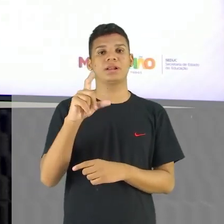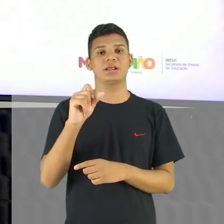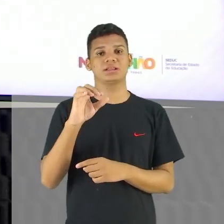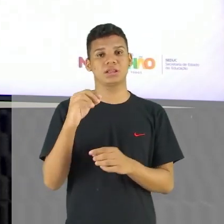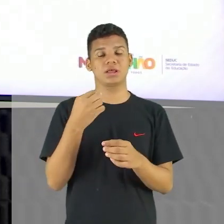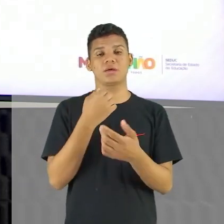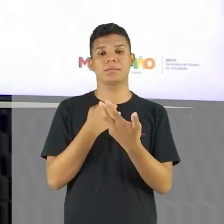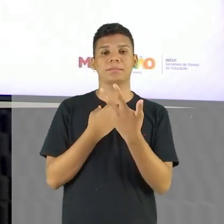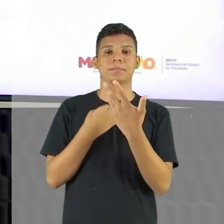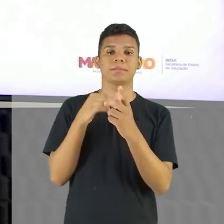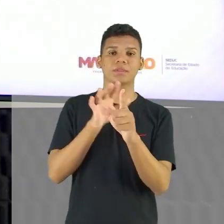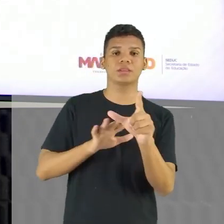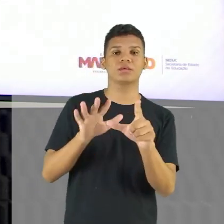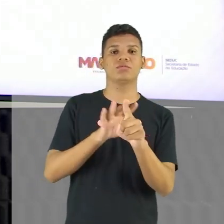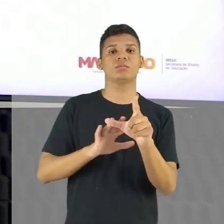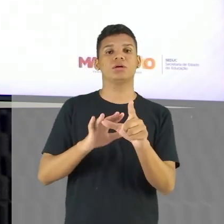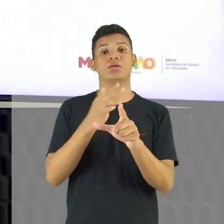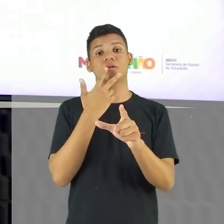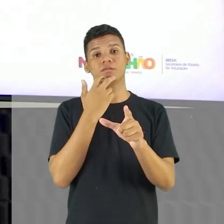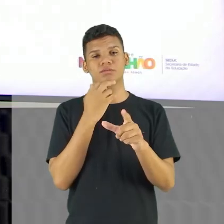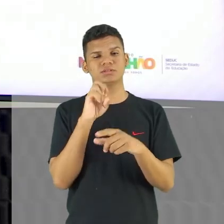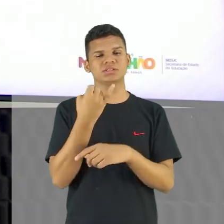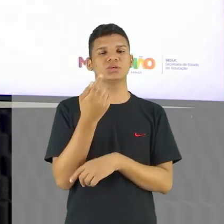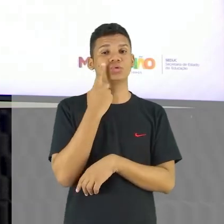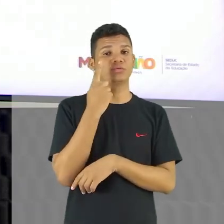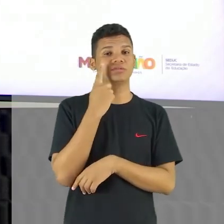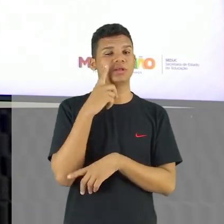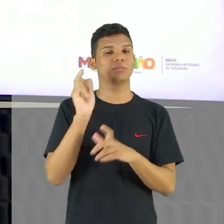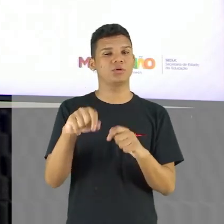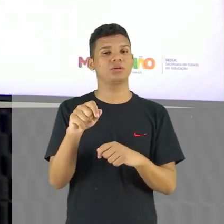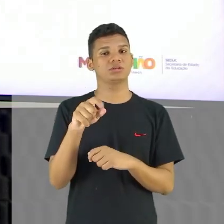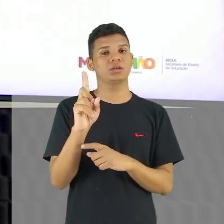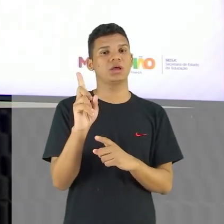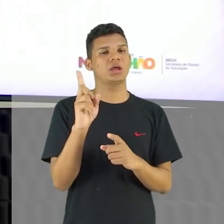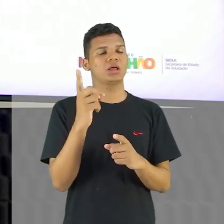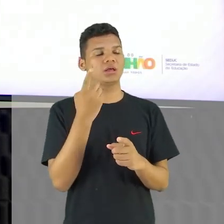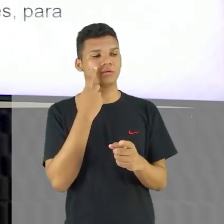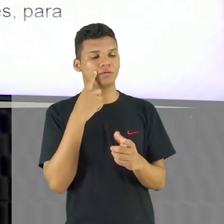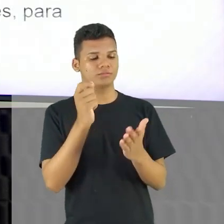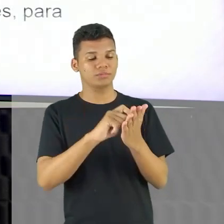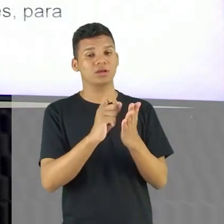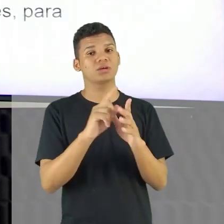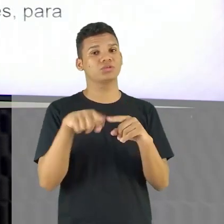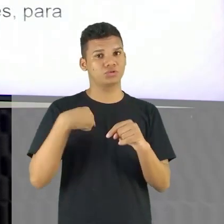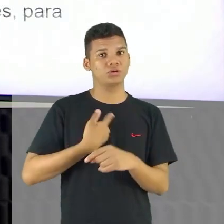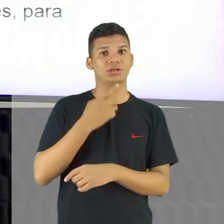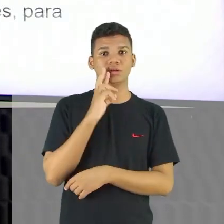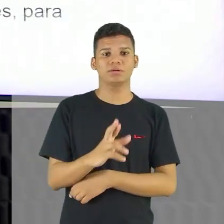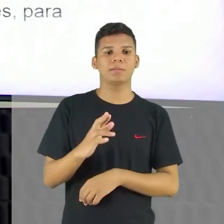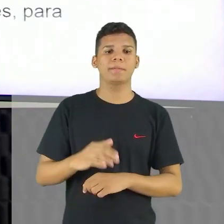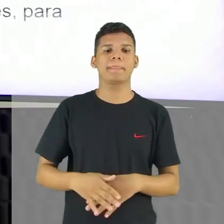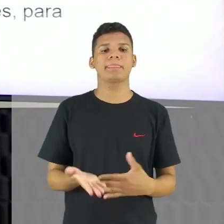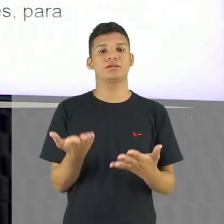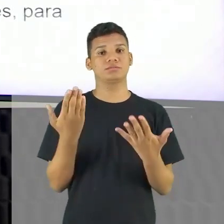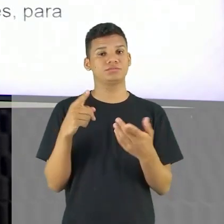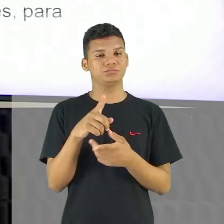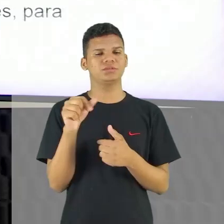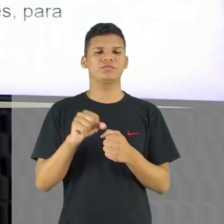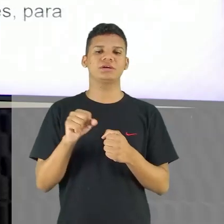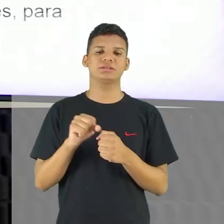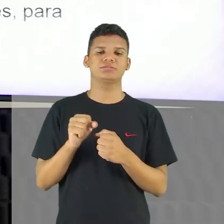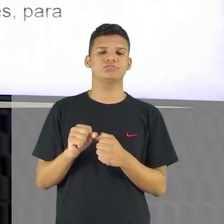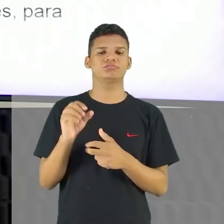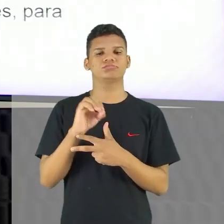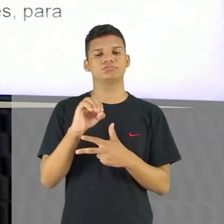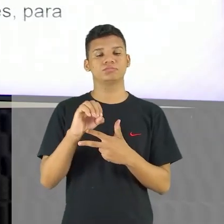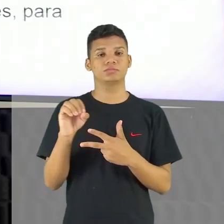Gonçalves Dias. Tem dúvida? Deixa no comentário que a gente responde, tá bom? Bom, gente, você que vai fazer Enem,